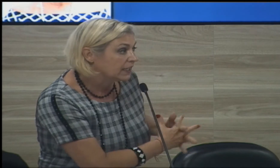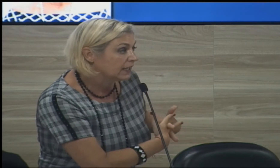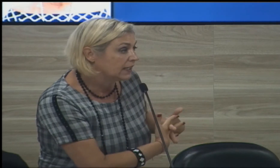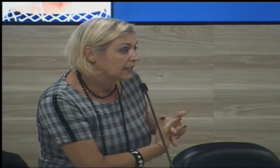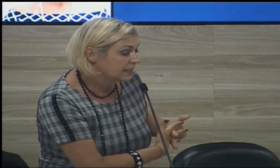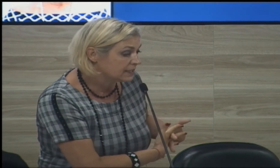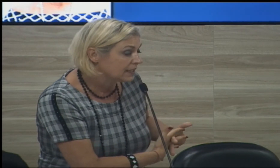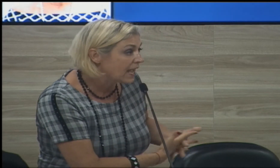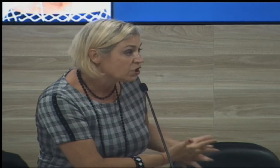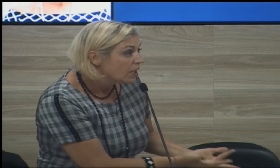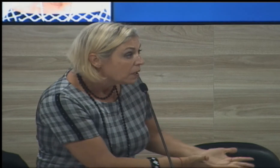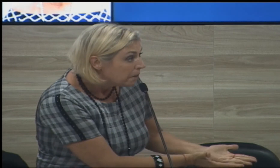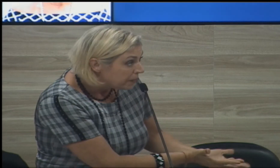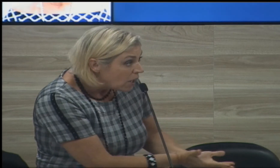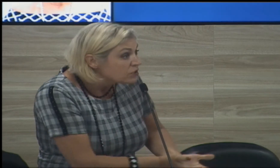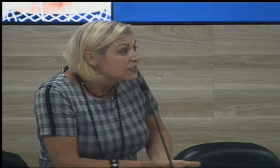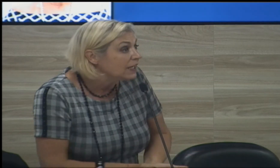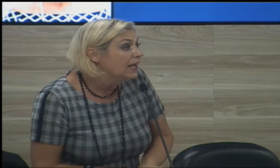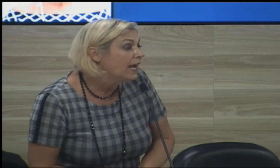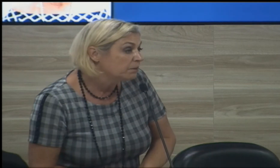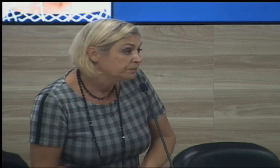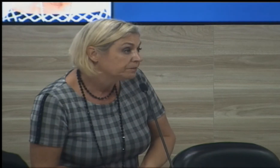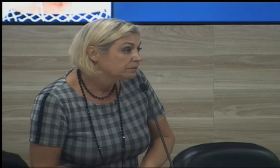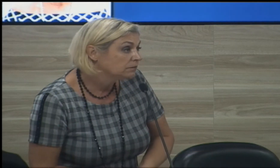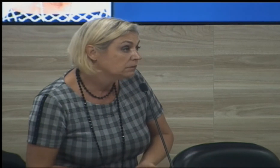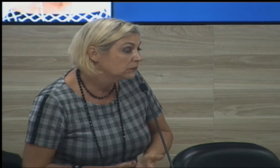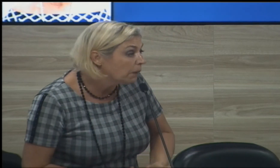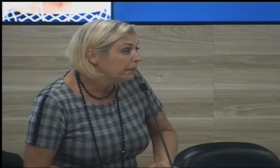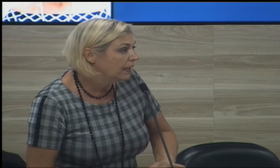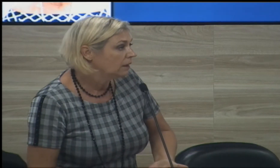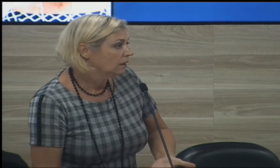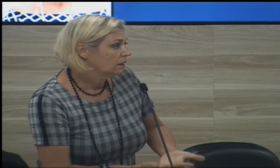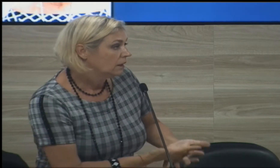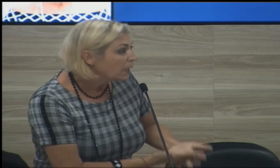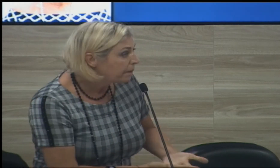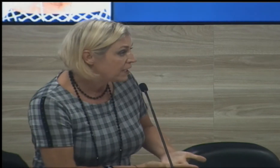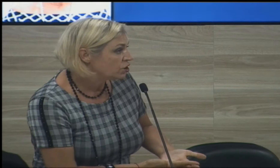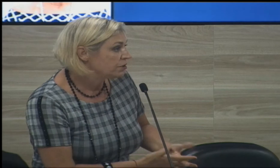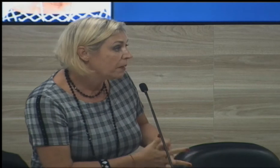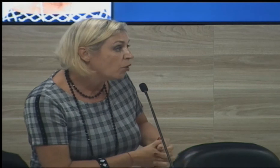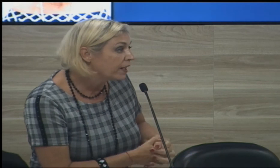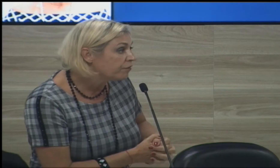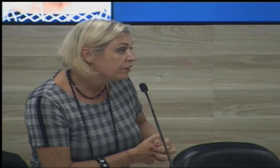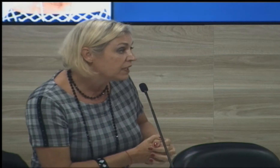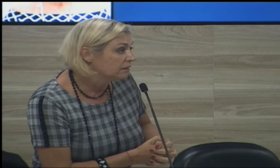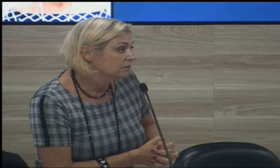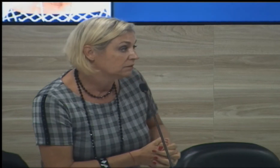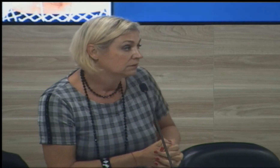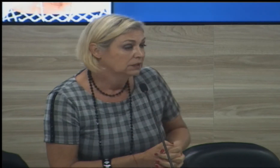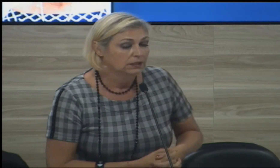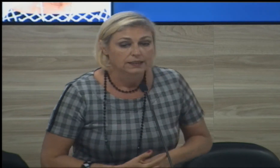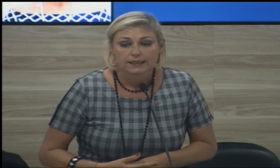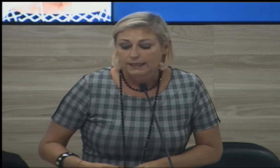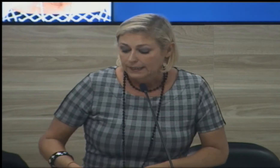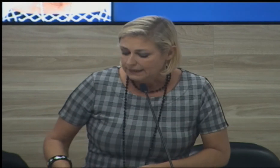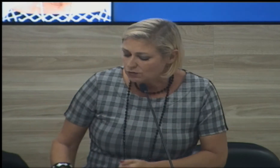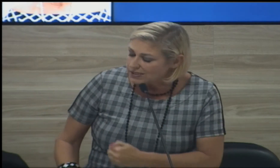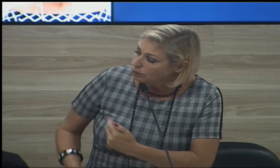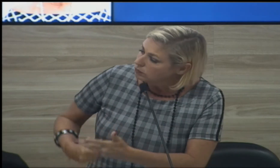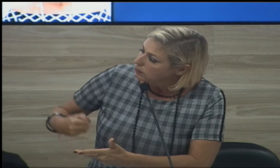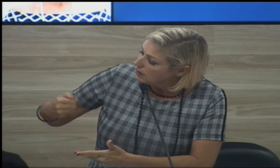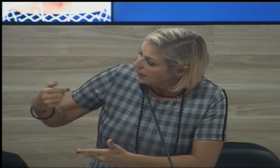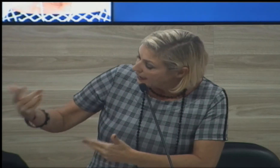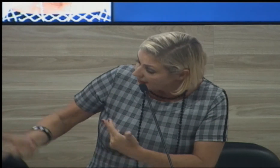aqui na cidade, para auxiliar também na parte de mamografia.